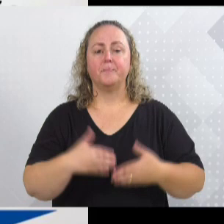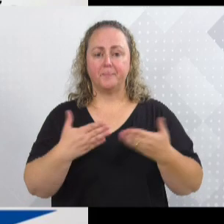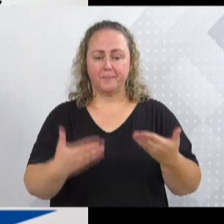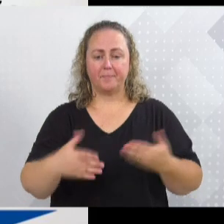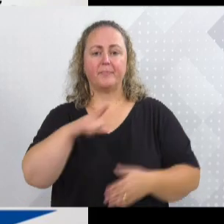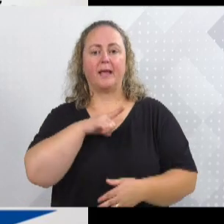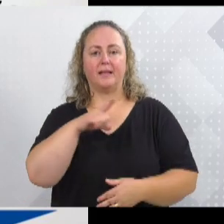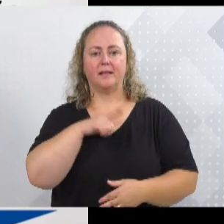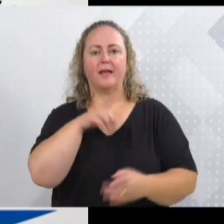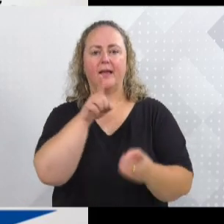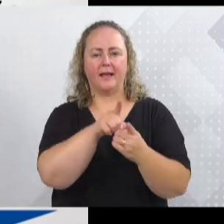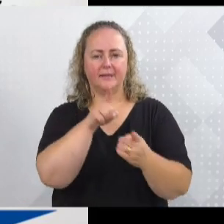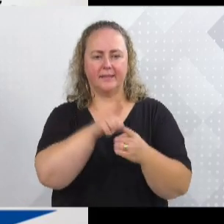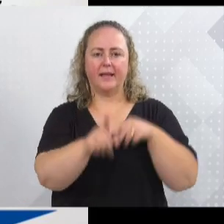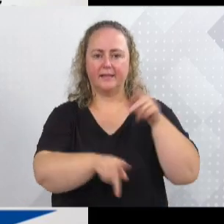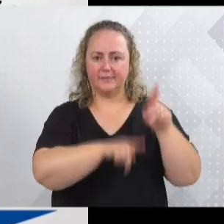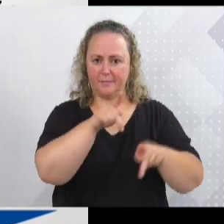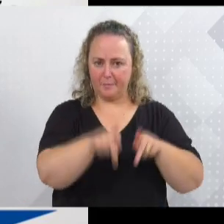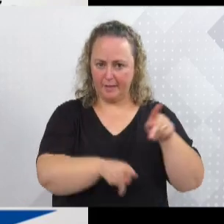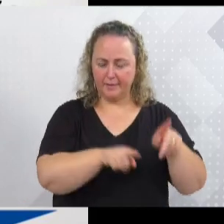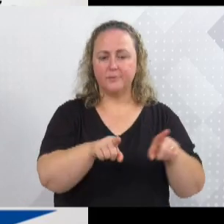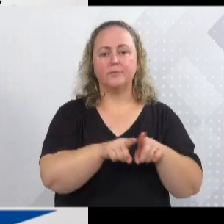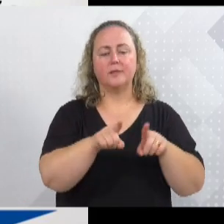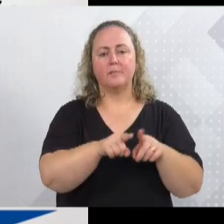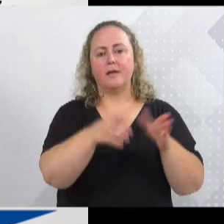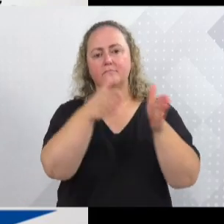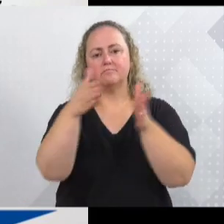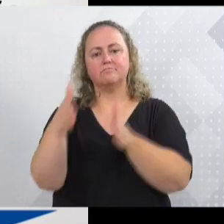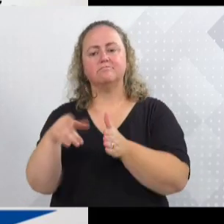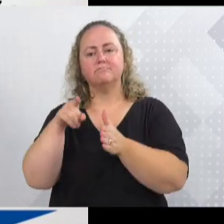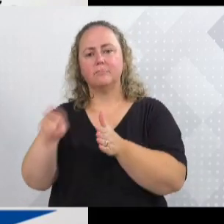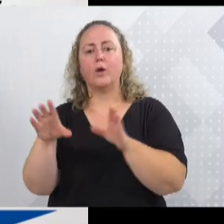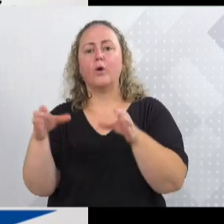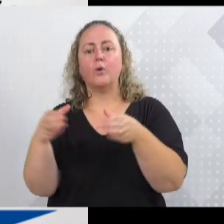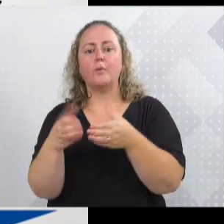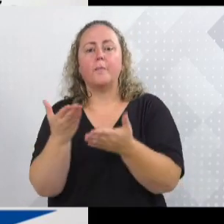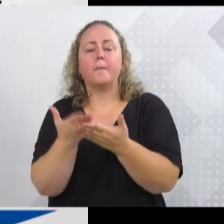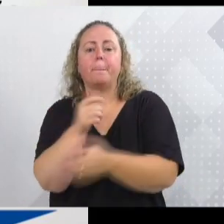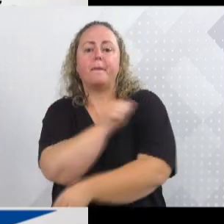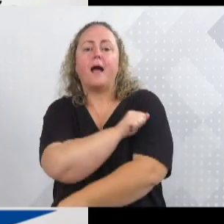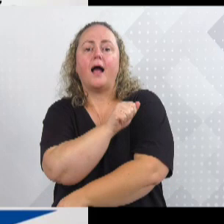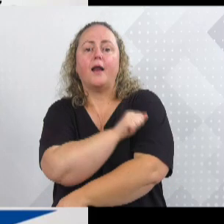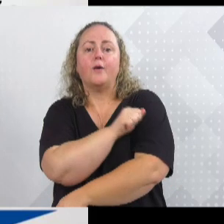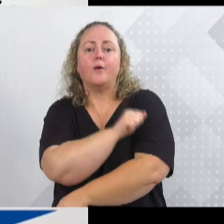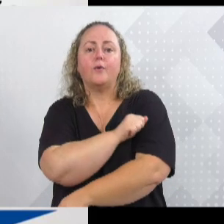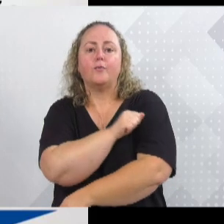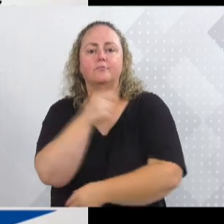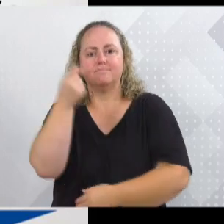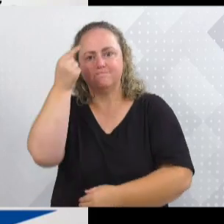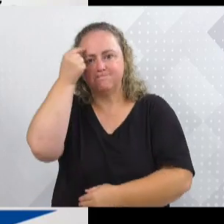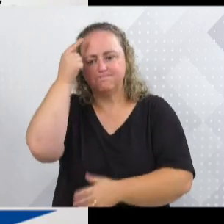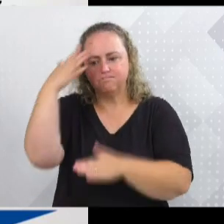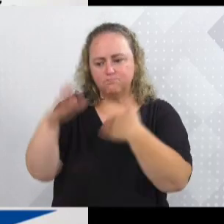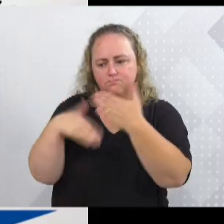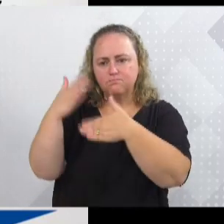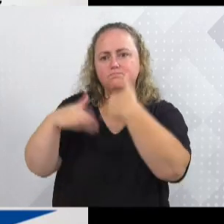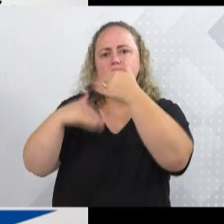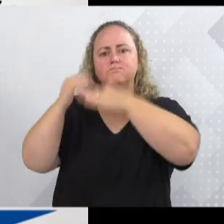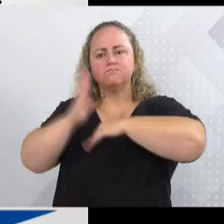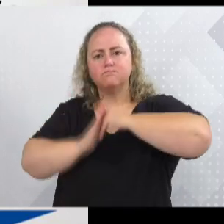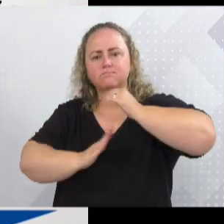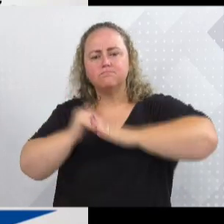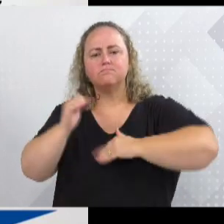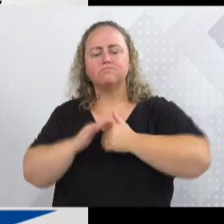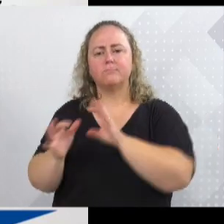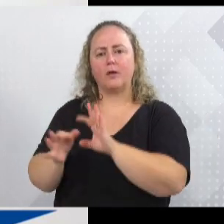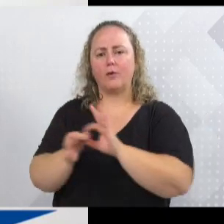direto à população, nós também estamos formando pessoas com uma maior habilidade de trabalhar nesse